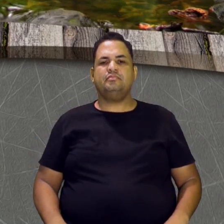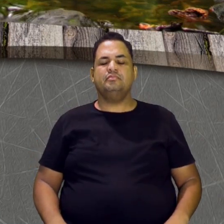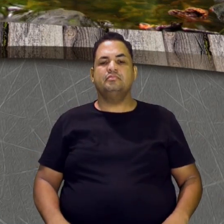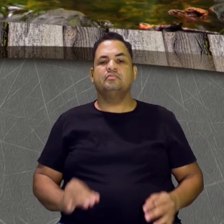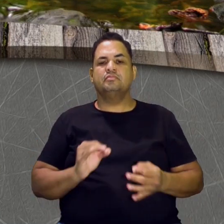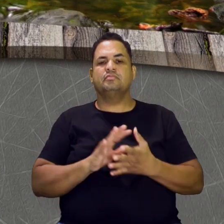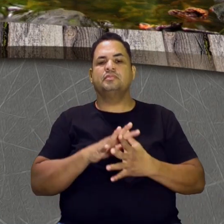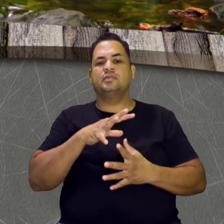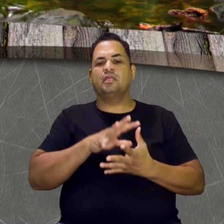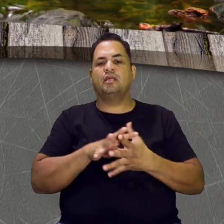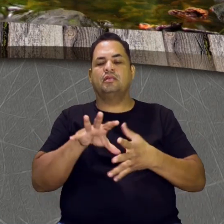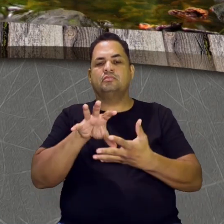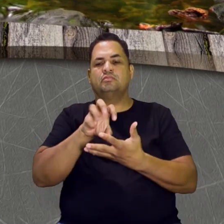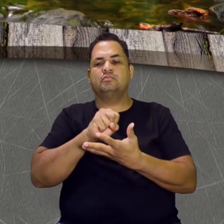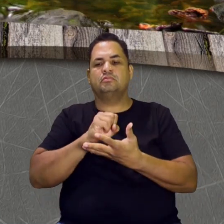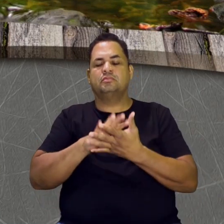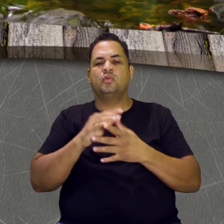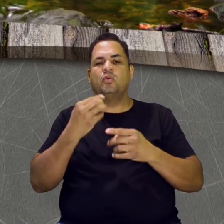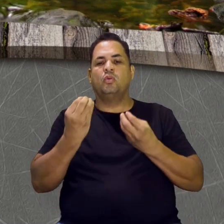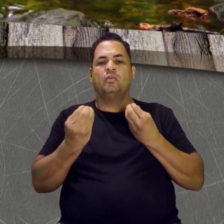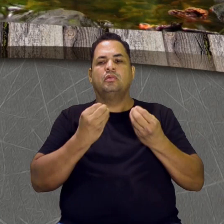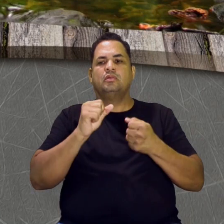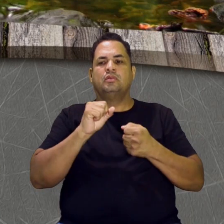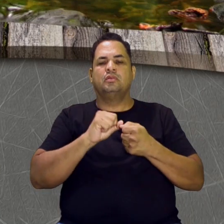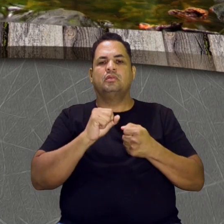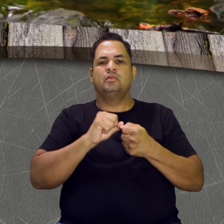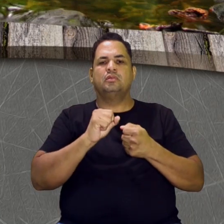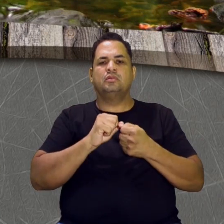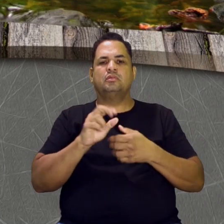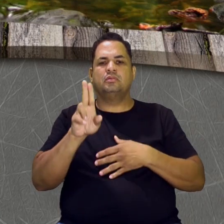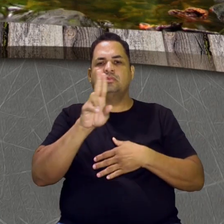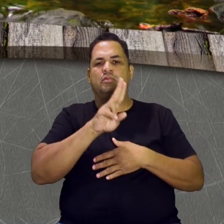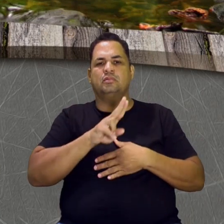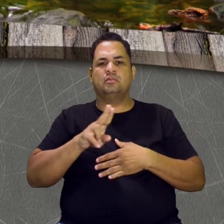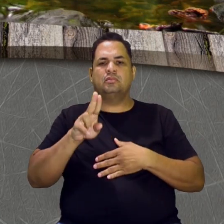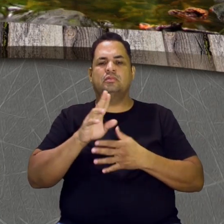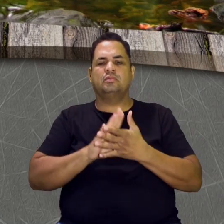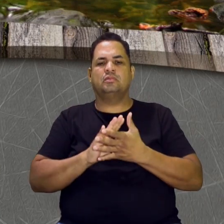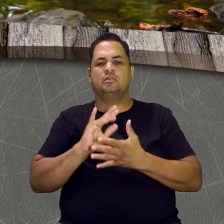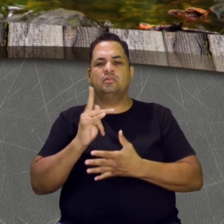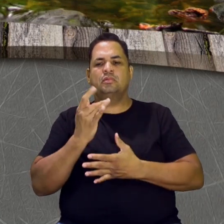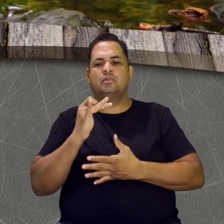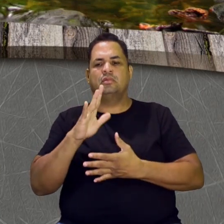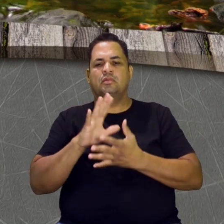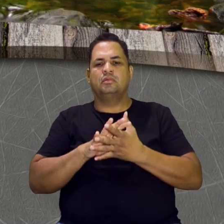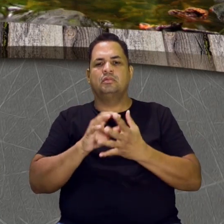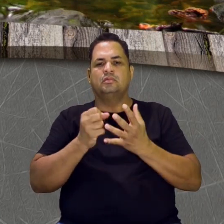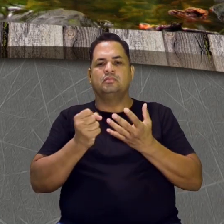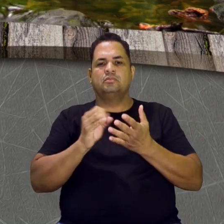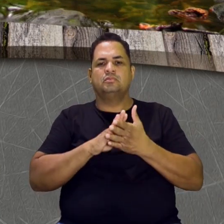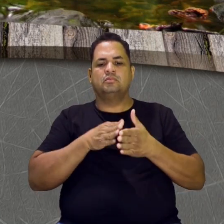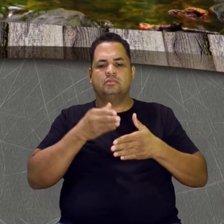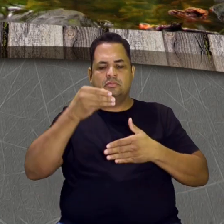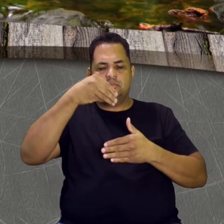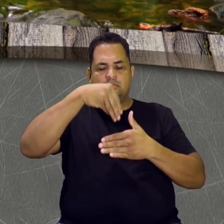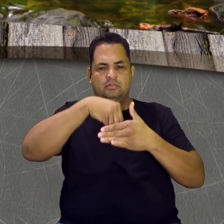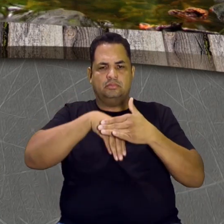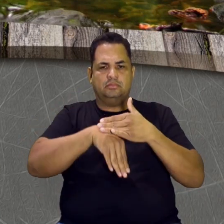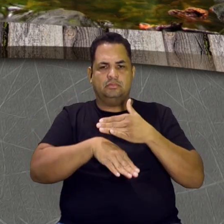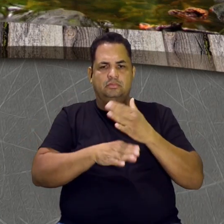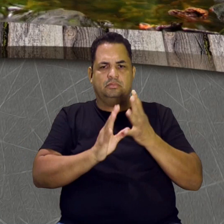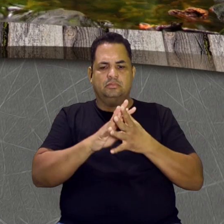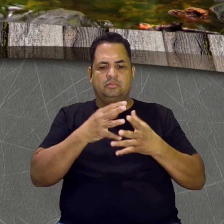por absorção. Como que eles fazem isso? Através das suas hifas, eles se irradiam para dentro